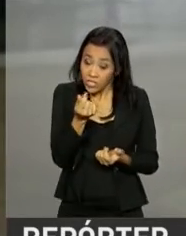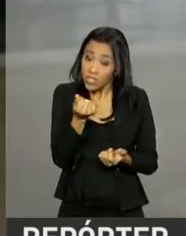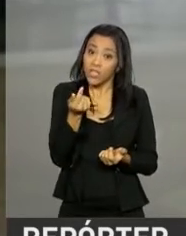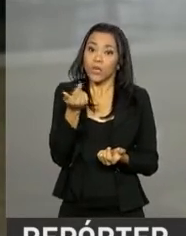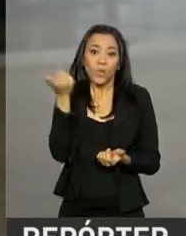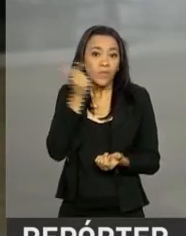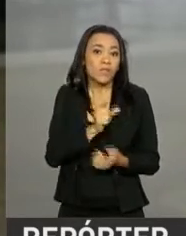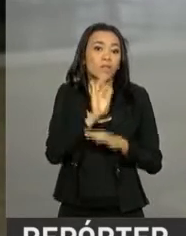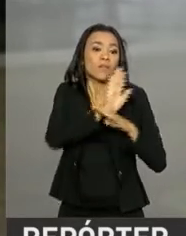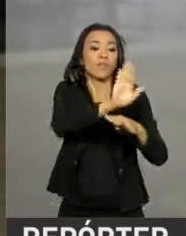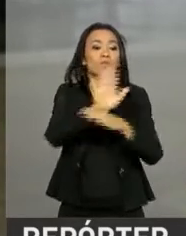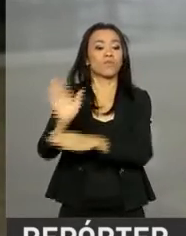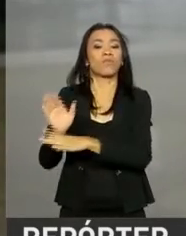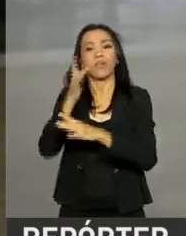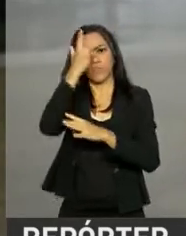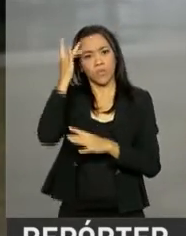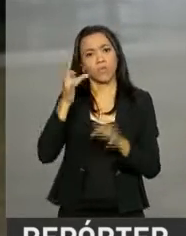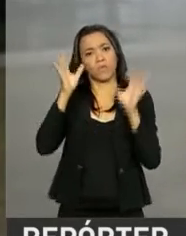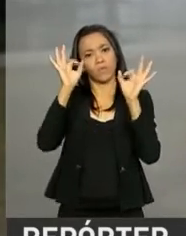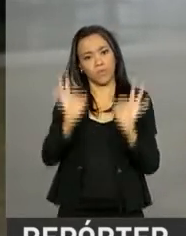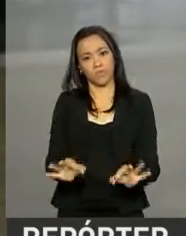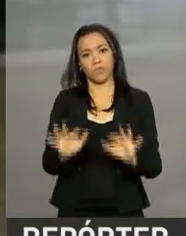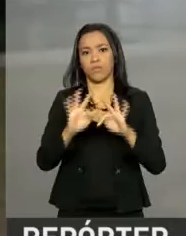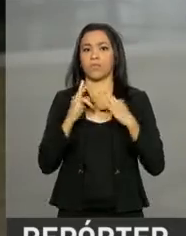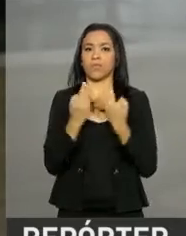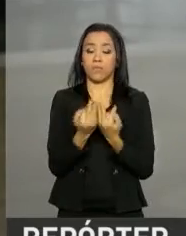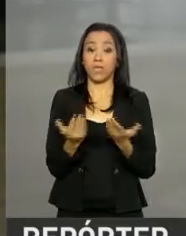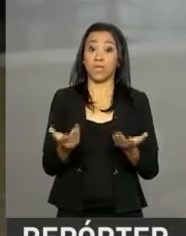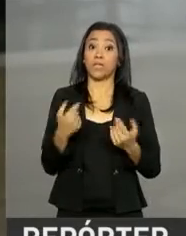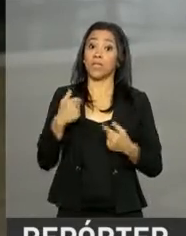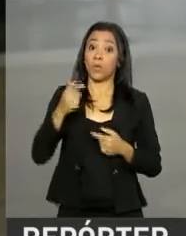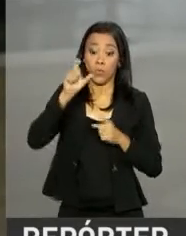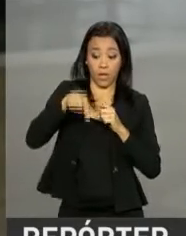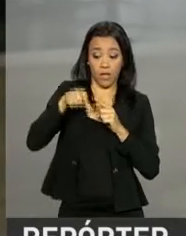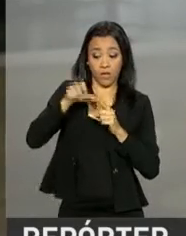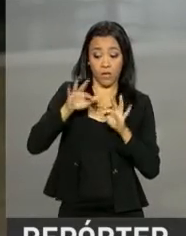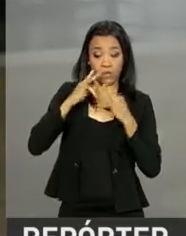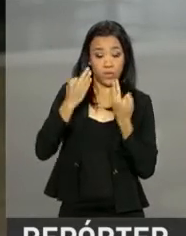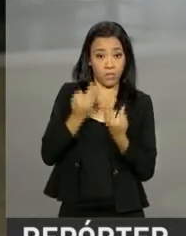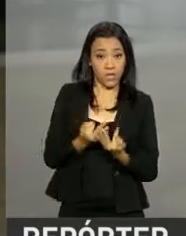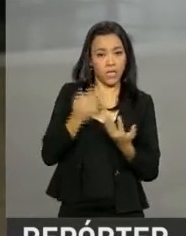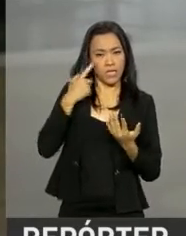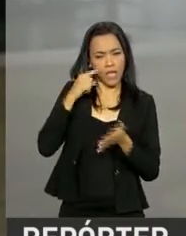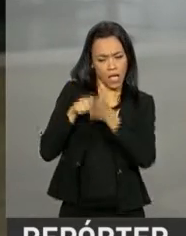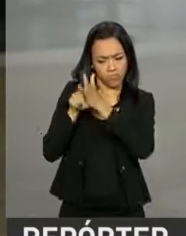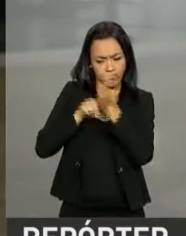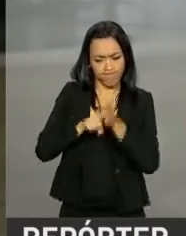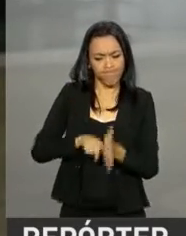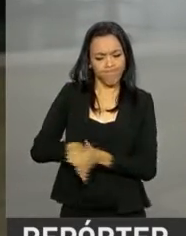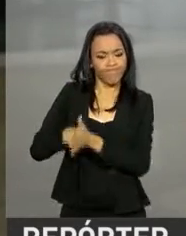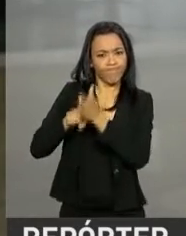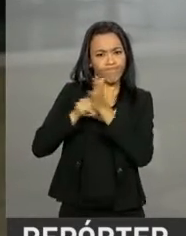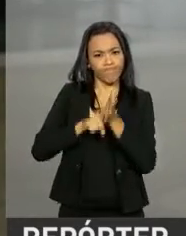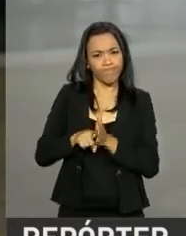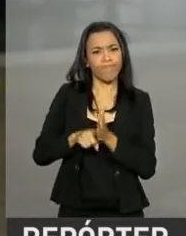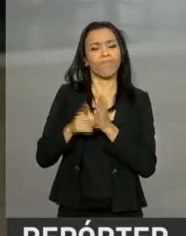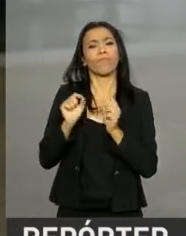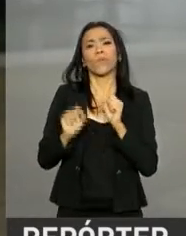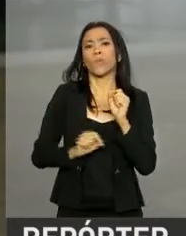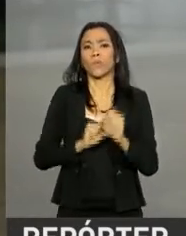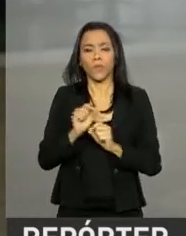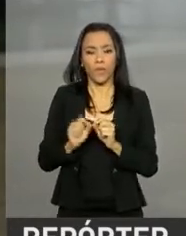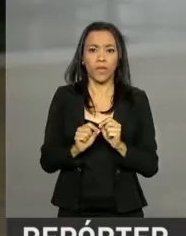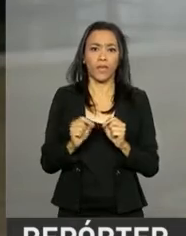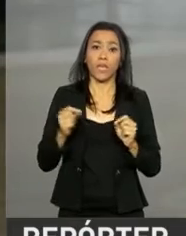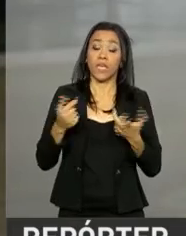no caso do bolsa família por exemplo está sendo feito um pente fino nos benefícios por meio do cruzamento a